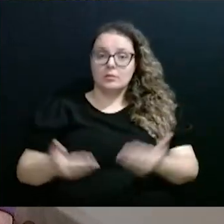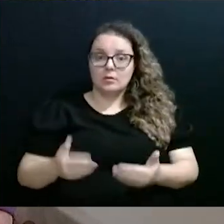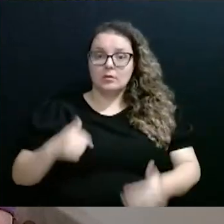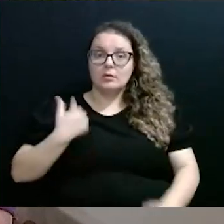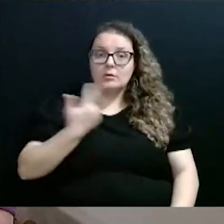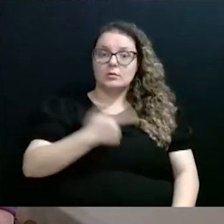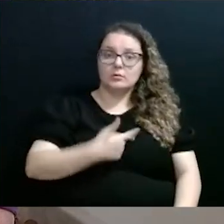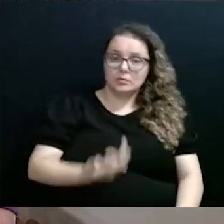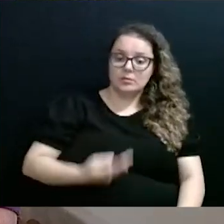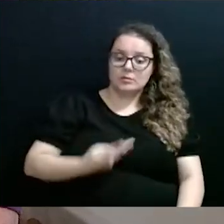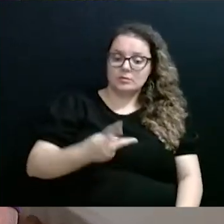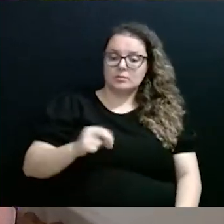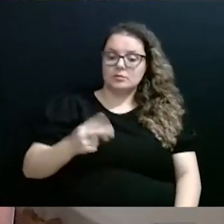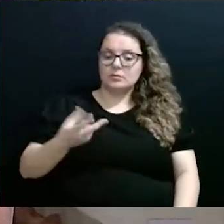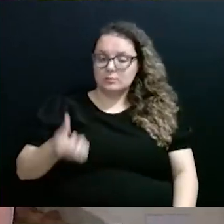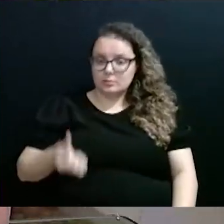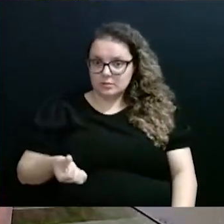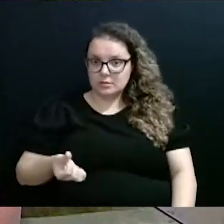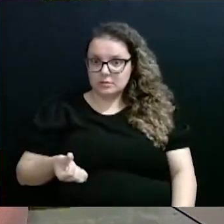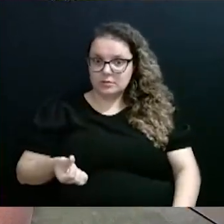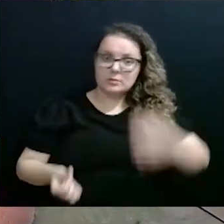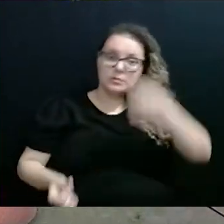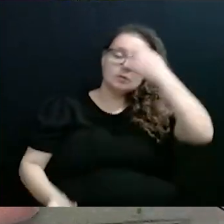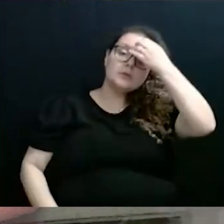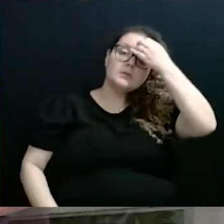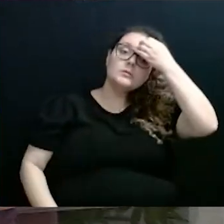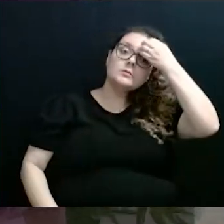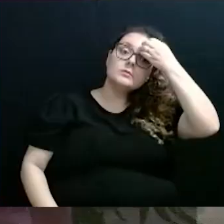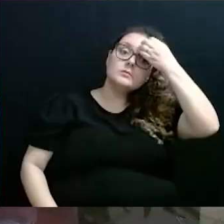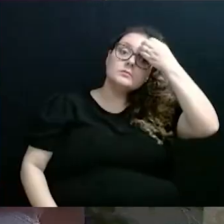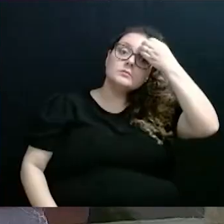em 2026, então a gente